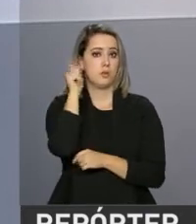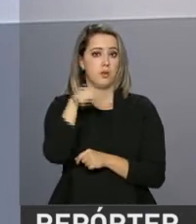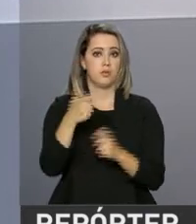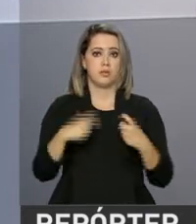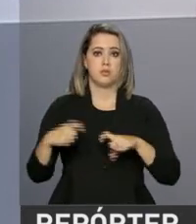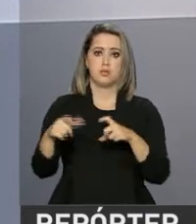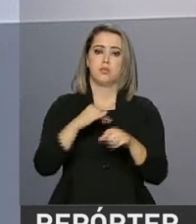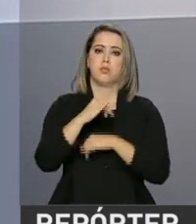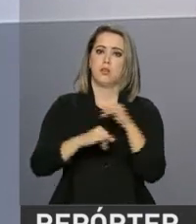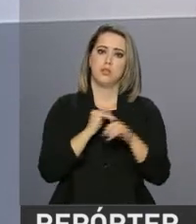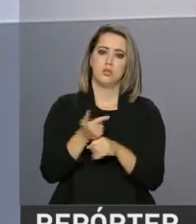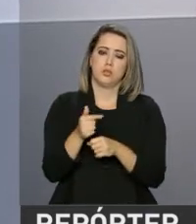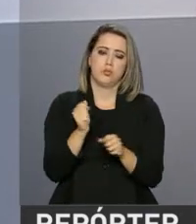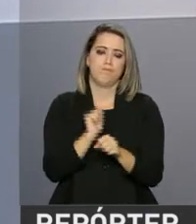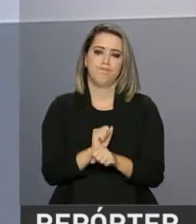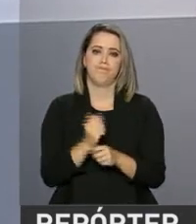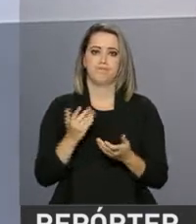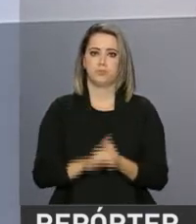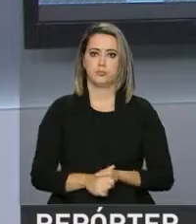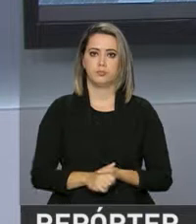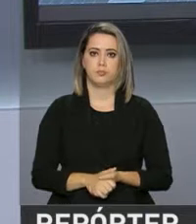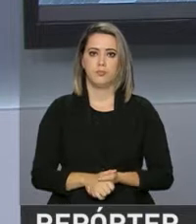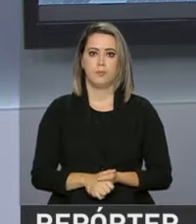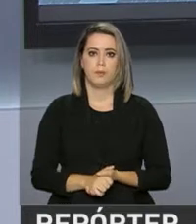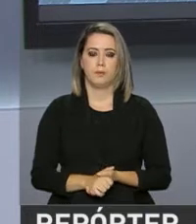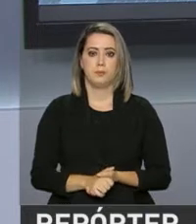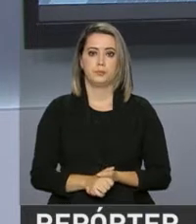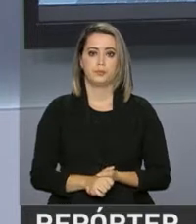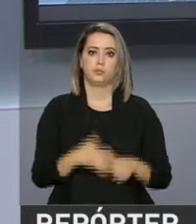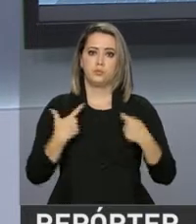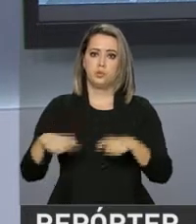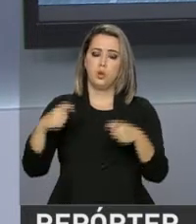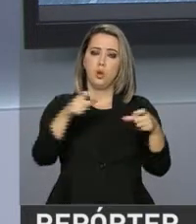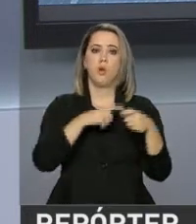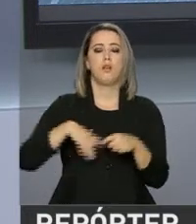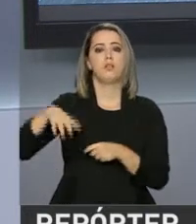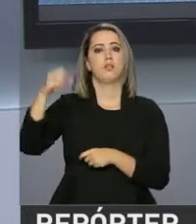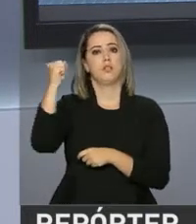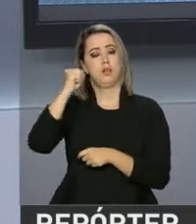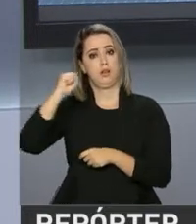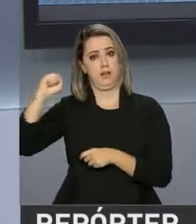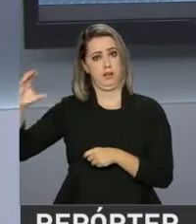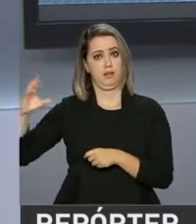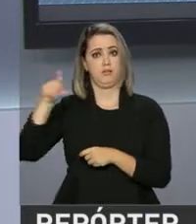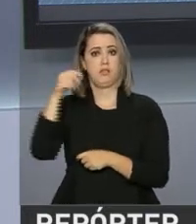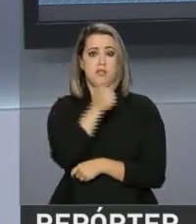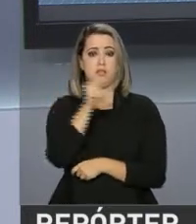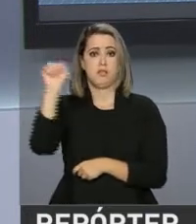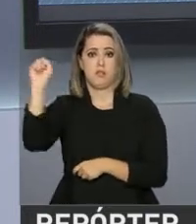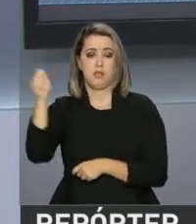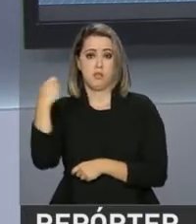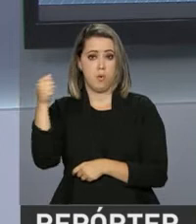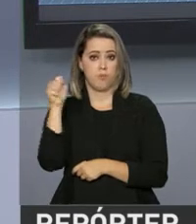serviço online ainda não está disponível regiões de santa catarina e do rio grande do sul sofrem com fortes